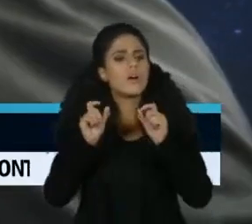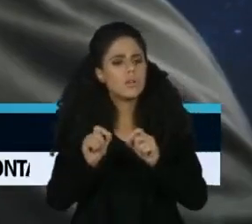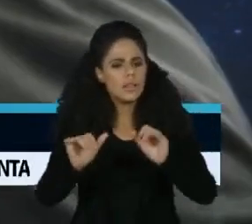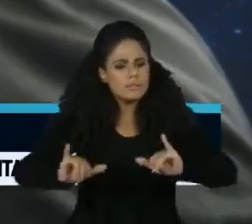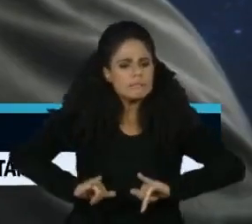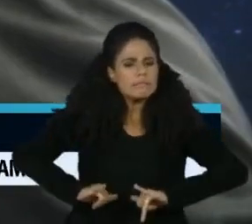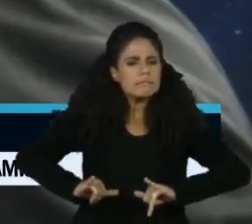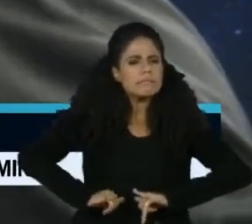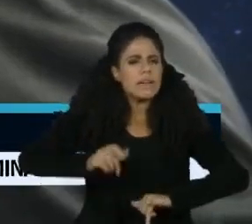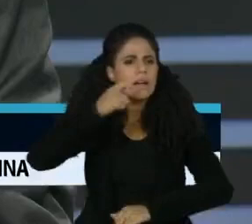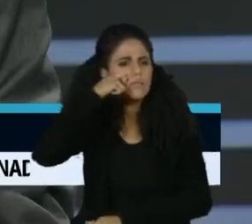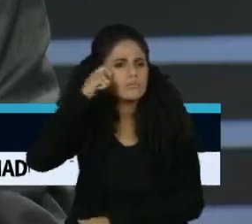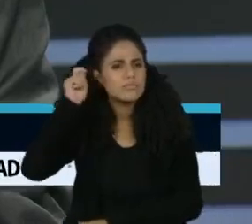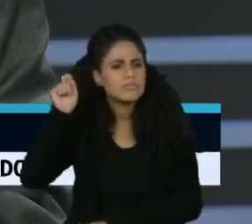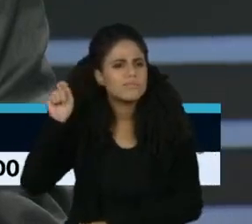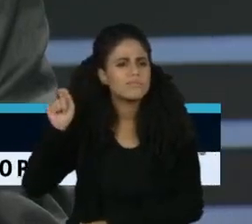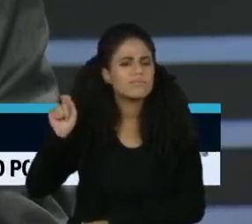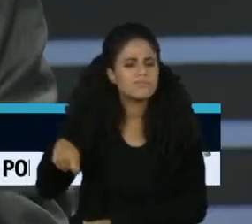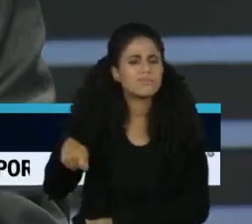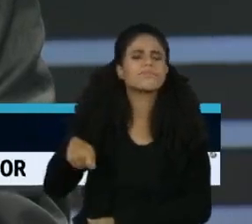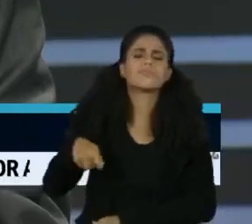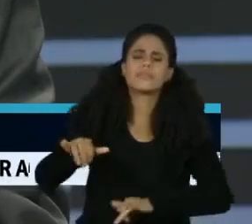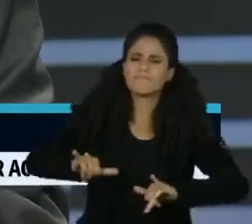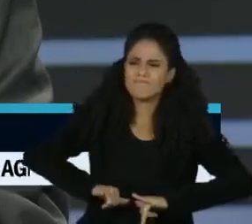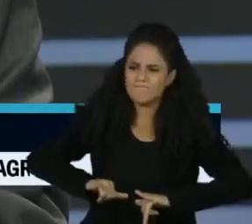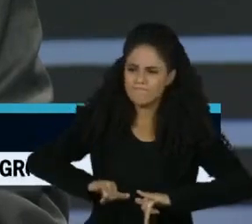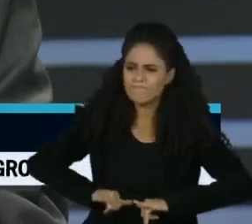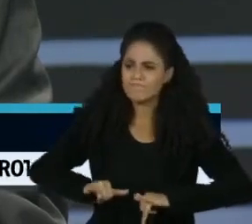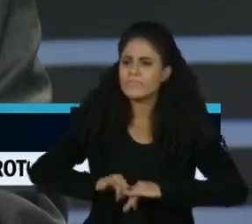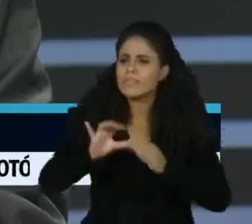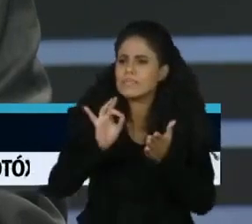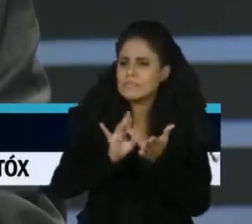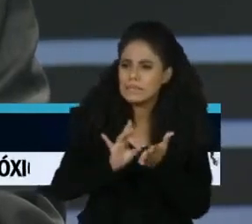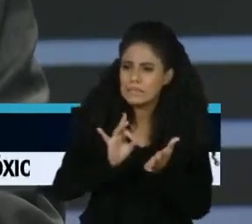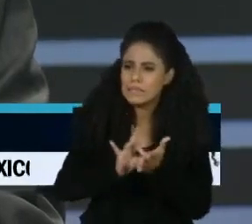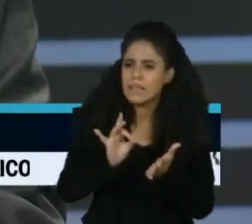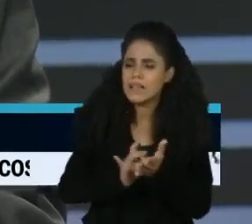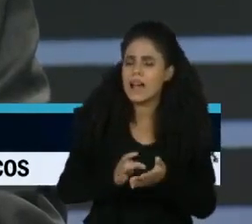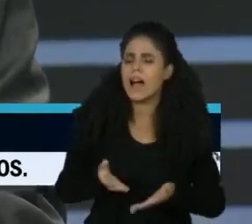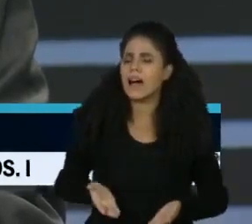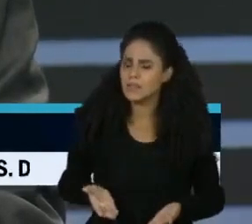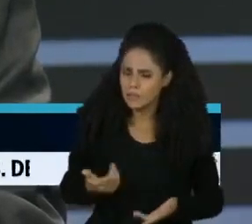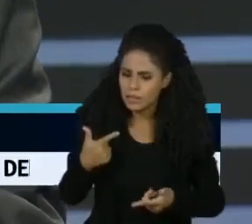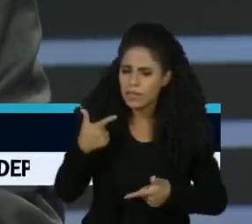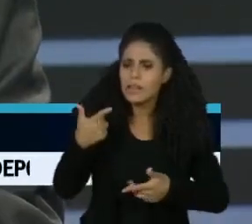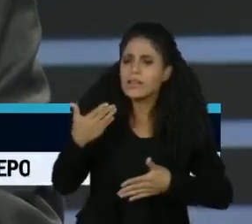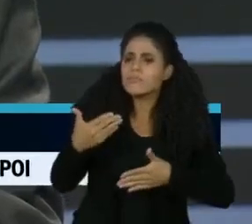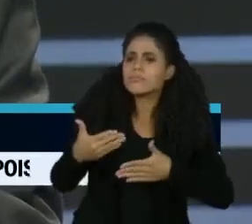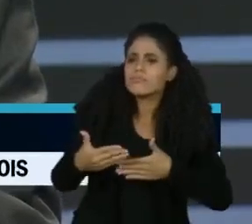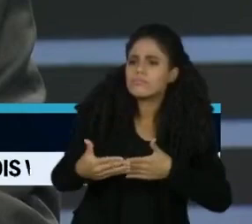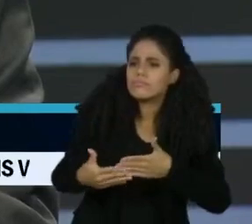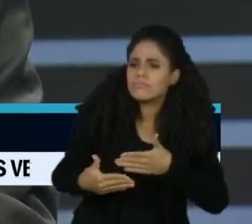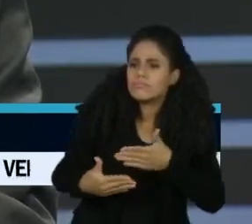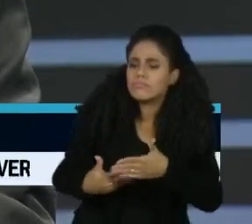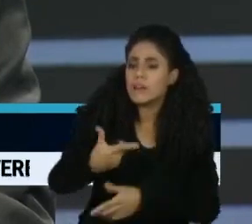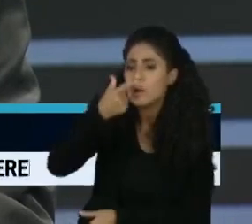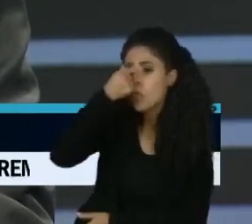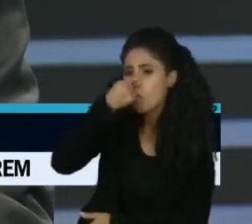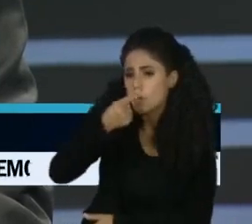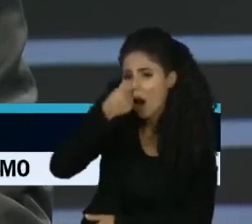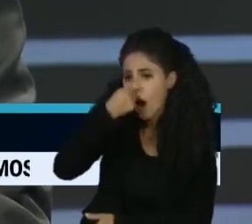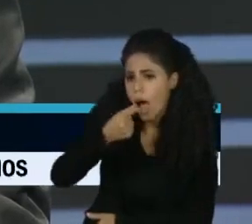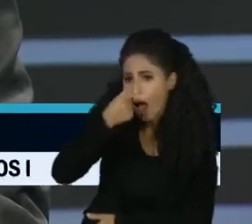na Ucrânia. Eu acho que sim, é uma boa forma de colocar o tempo trabalha a favor do Putin, porque o tempo